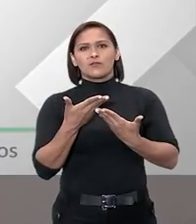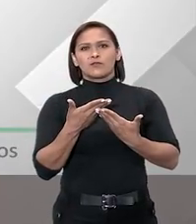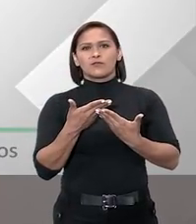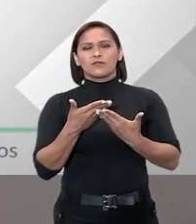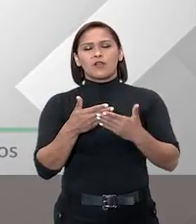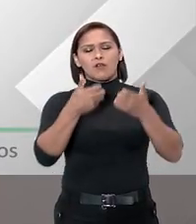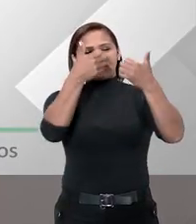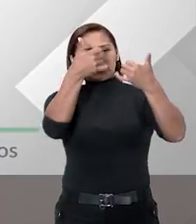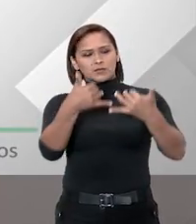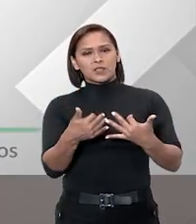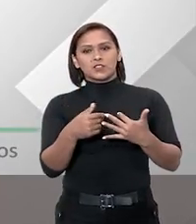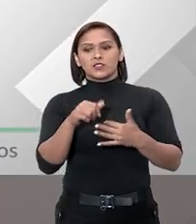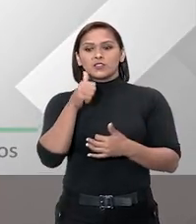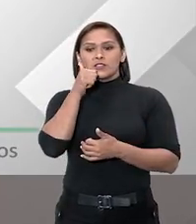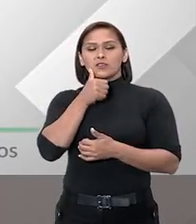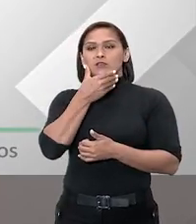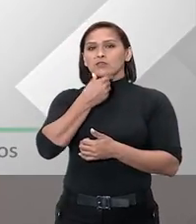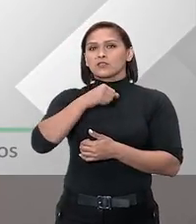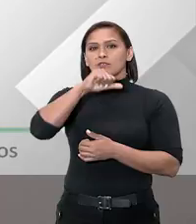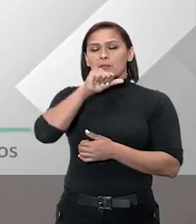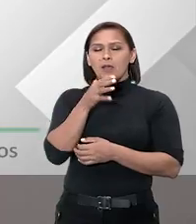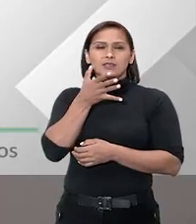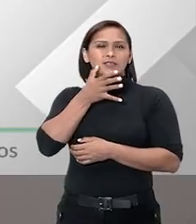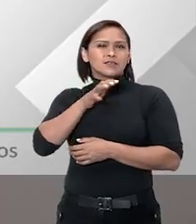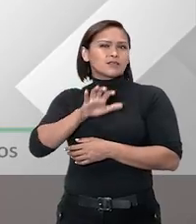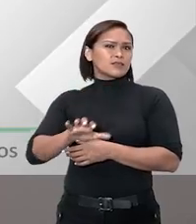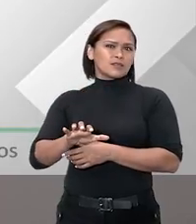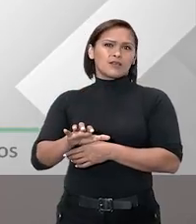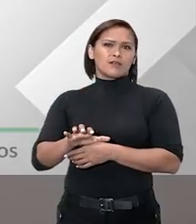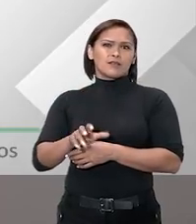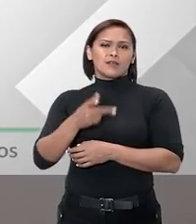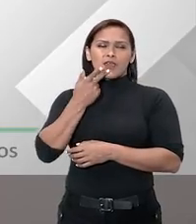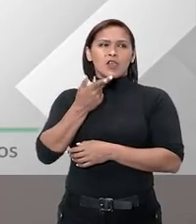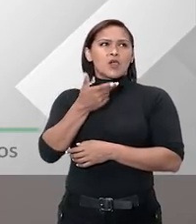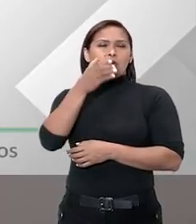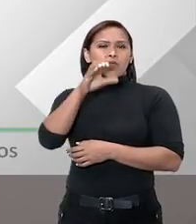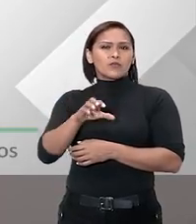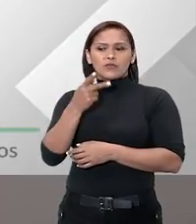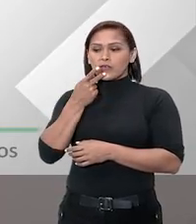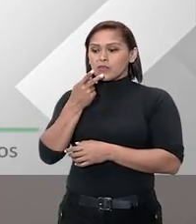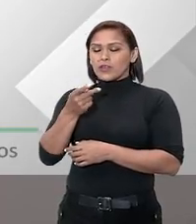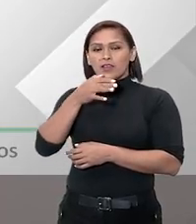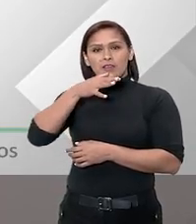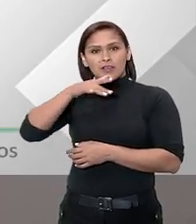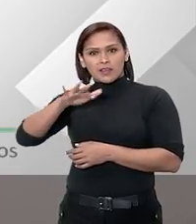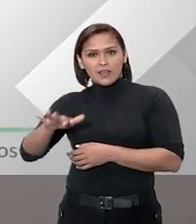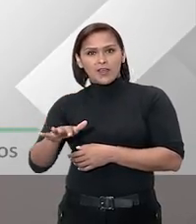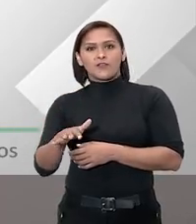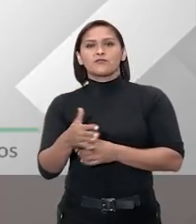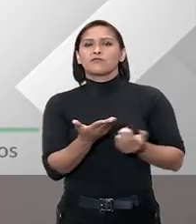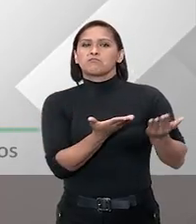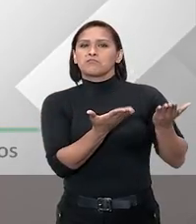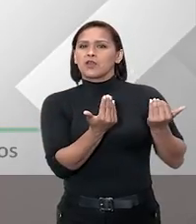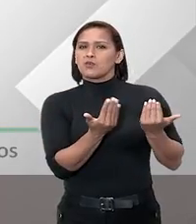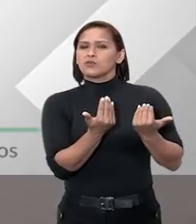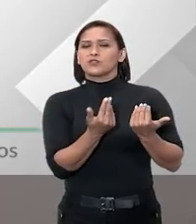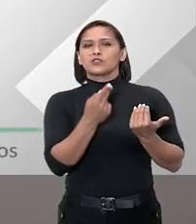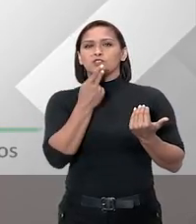uma narrativa de que os pais não pretendem que o seu filho ou a sua